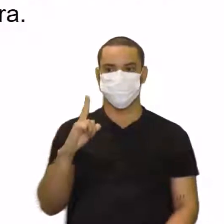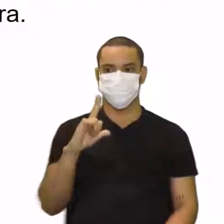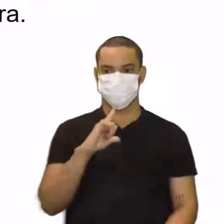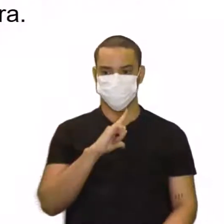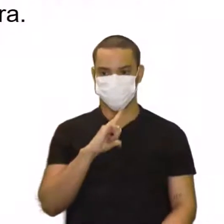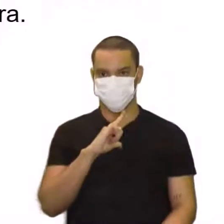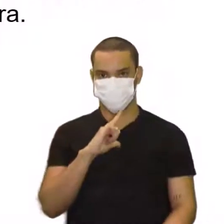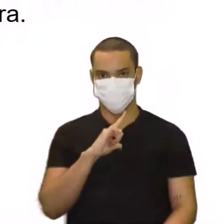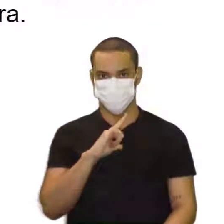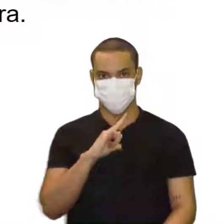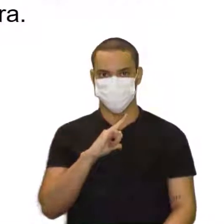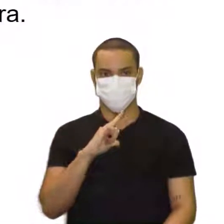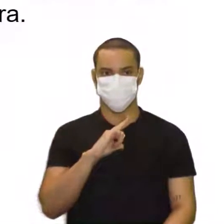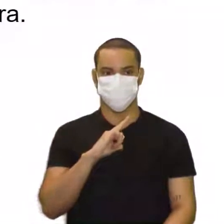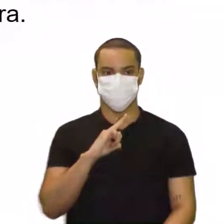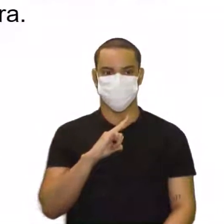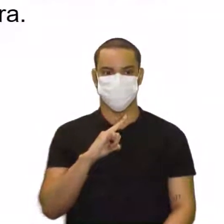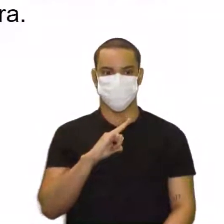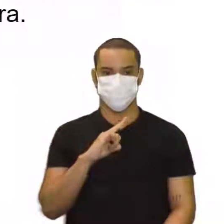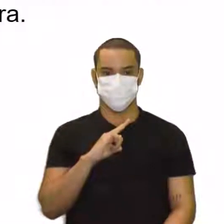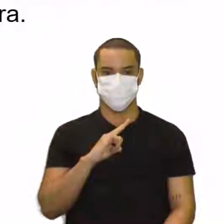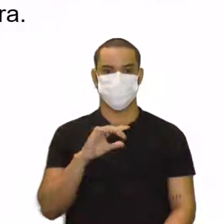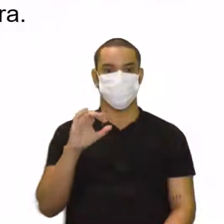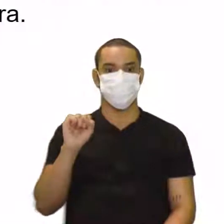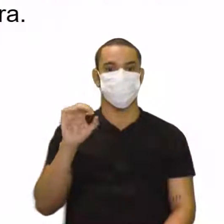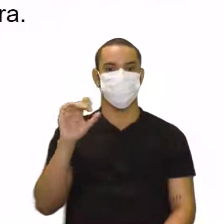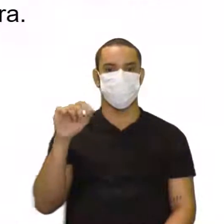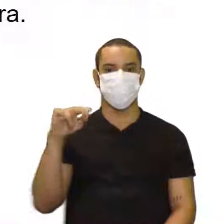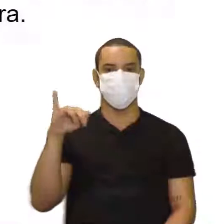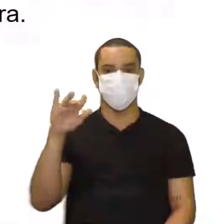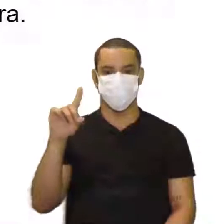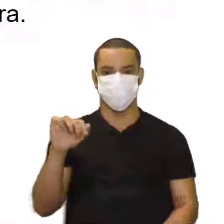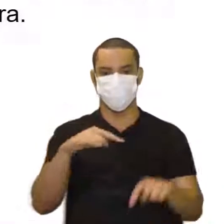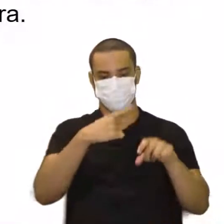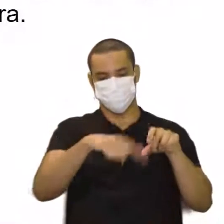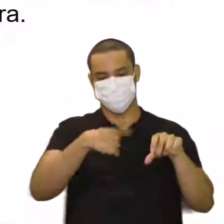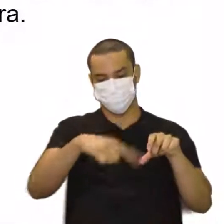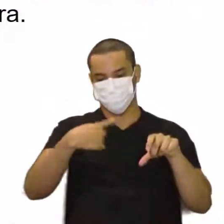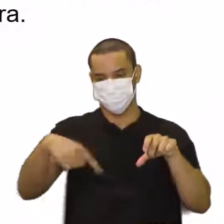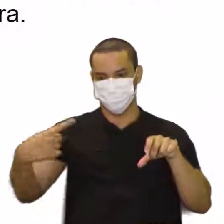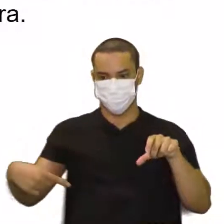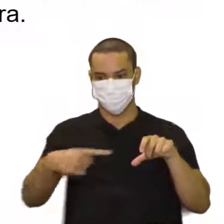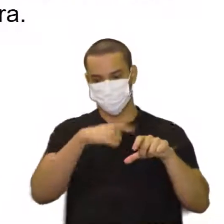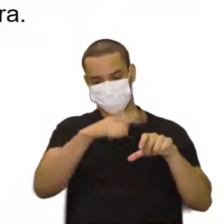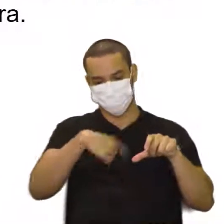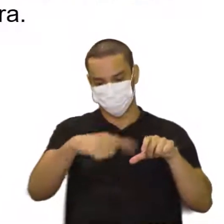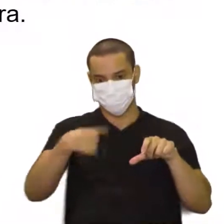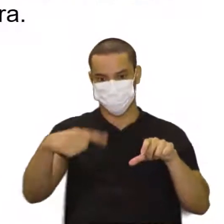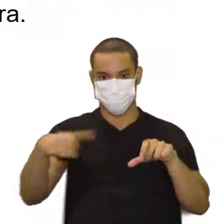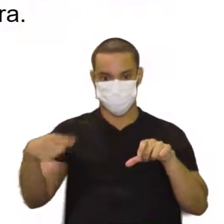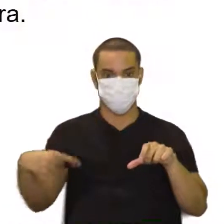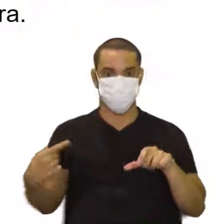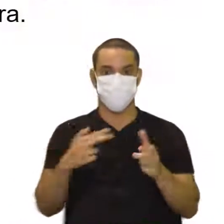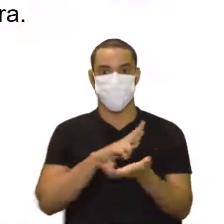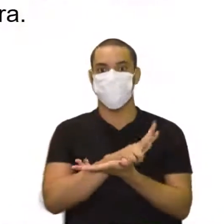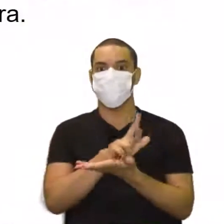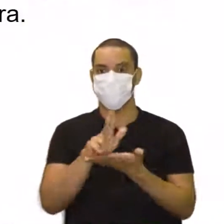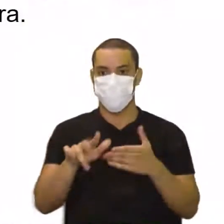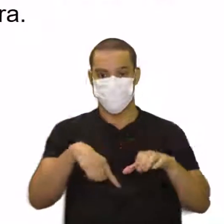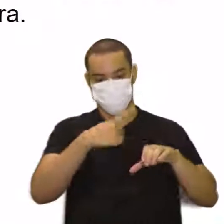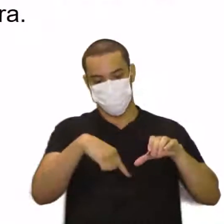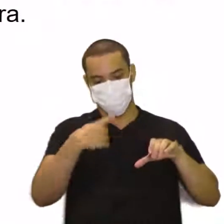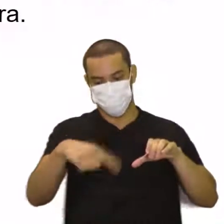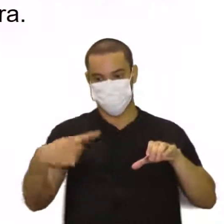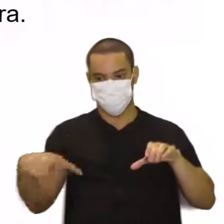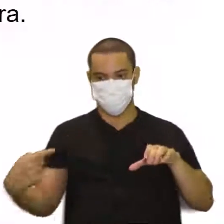tem a nossa solenoide, ou nesse caso aqui pode ser um conjunto de bobinas, né, pessoal? Que são essas voltas aí